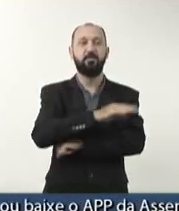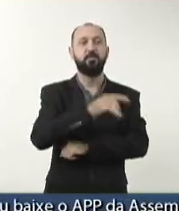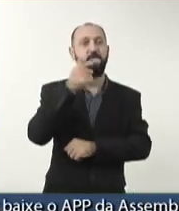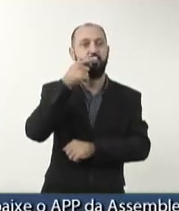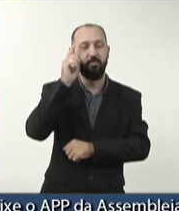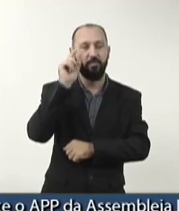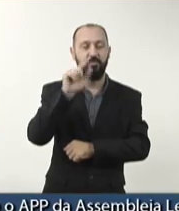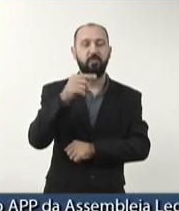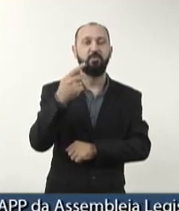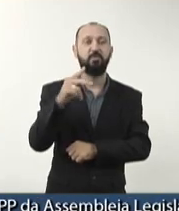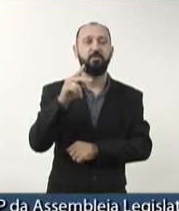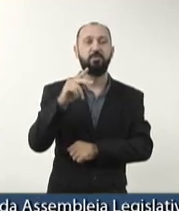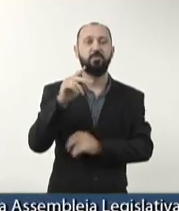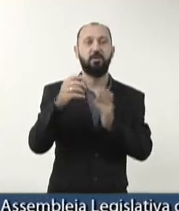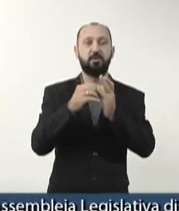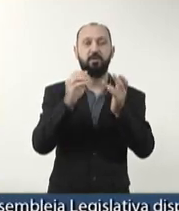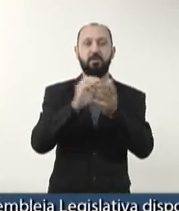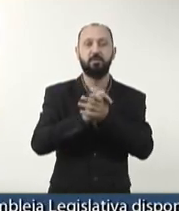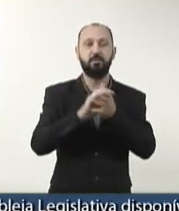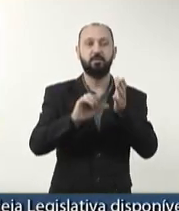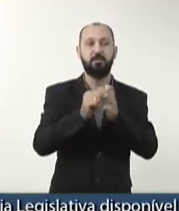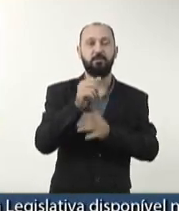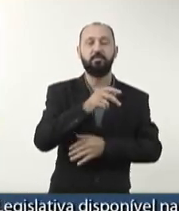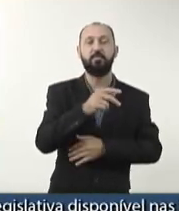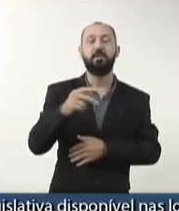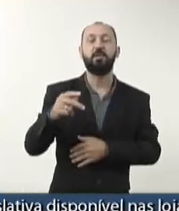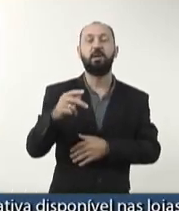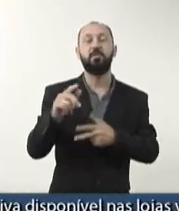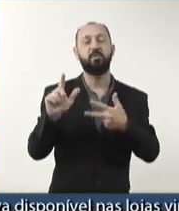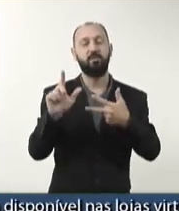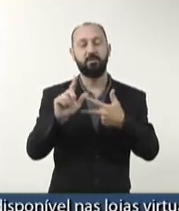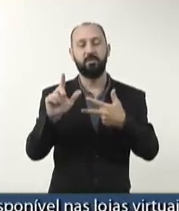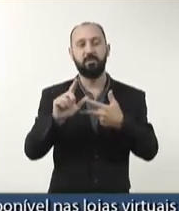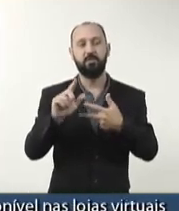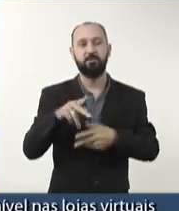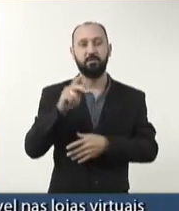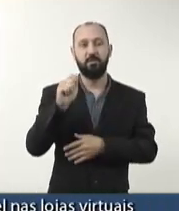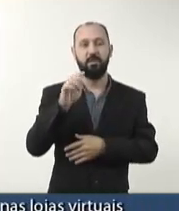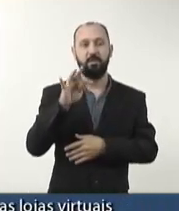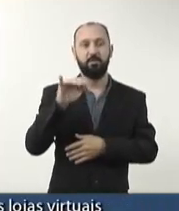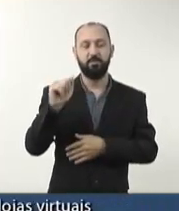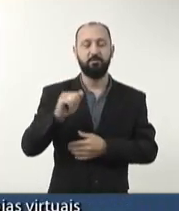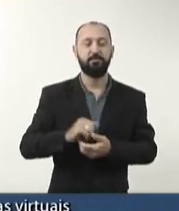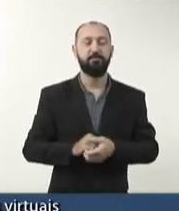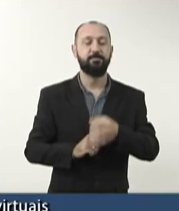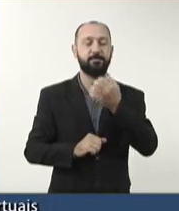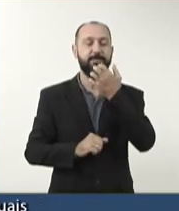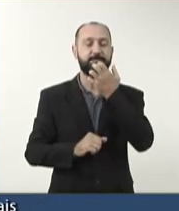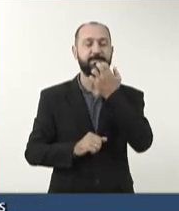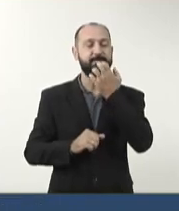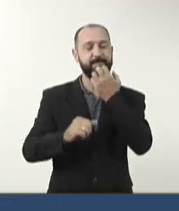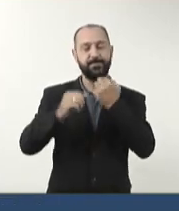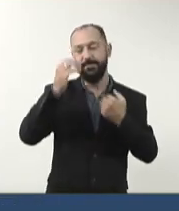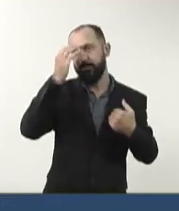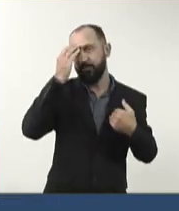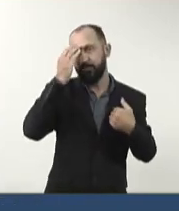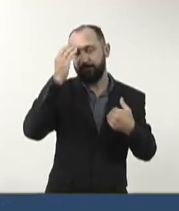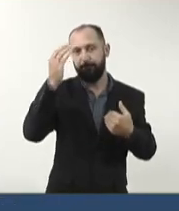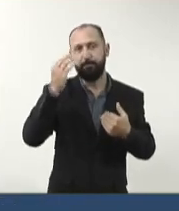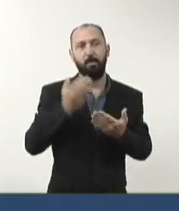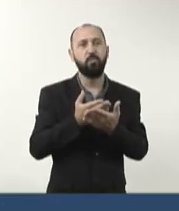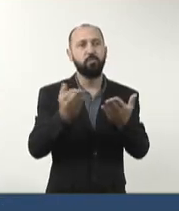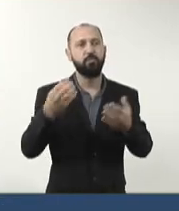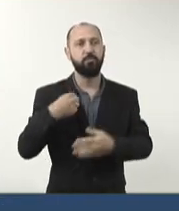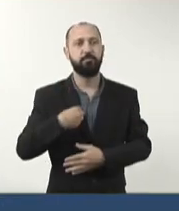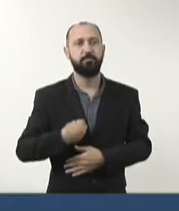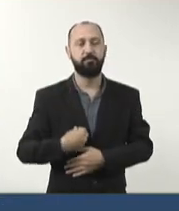ontem foi a sua esposa, nossa primeira-dama aqui do Legislativo, a doutora Kátia. Então, meu muito obrigada a todos